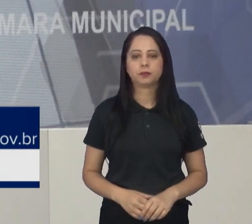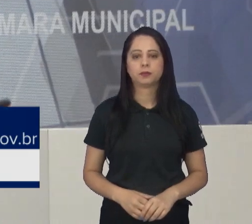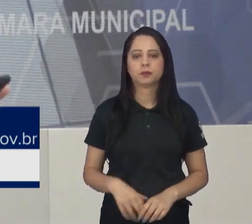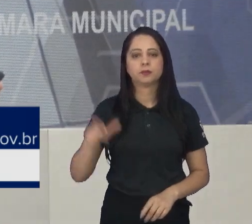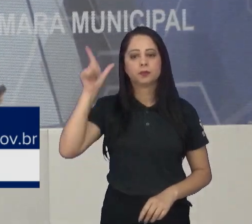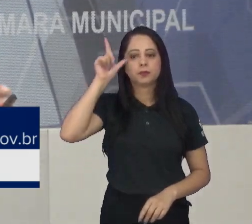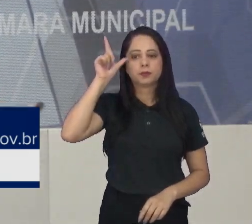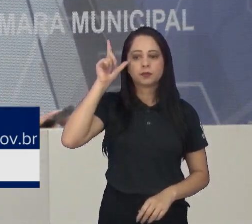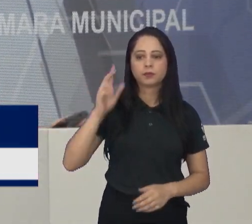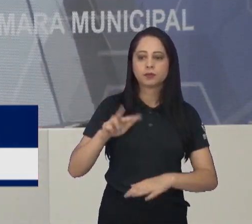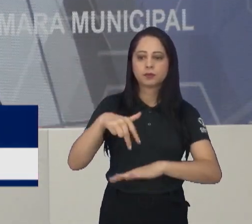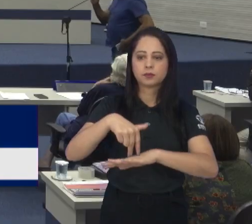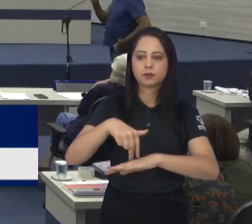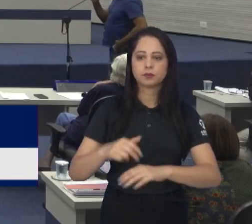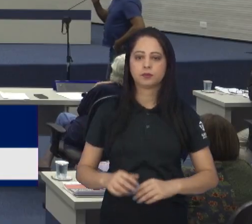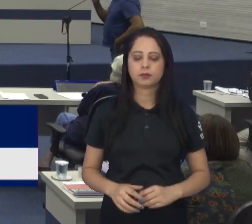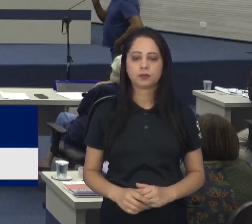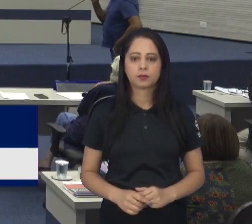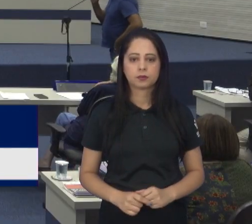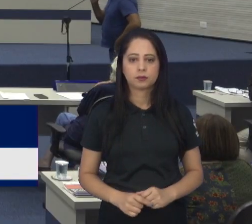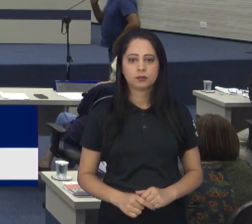Lino Bispo.